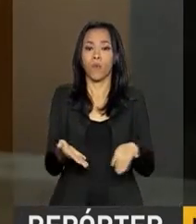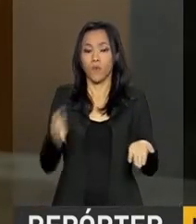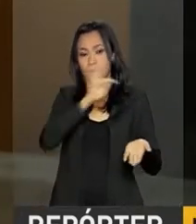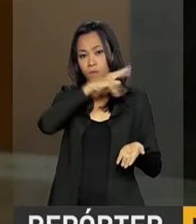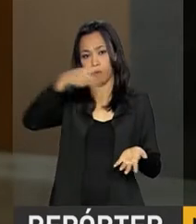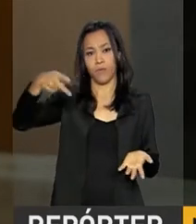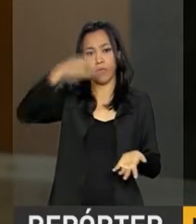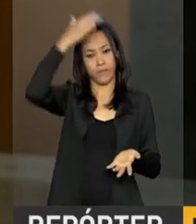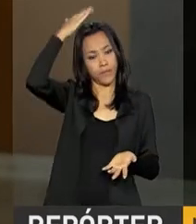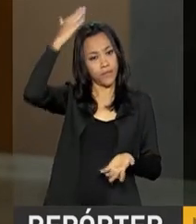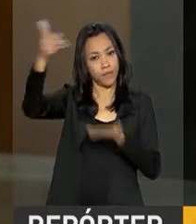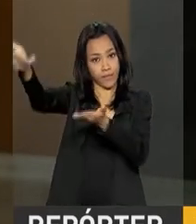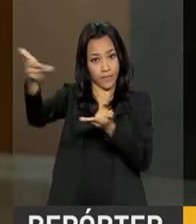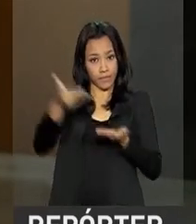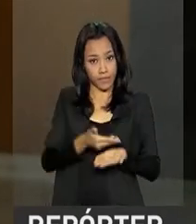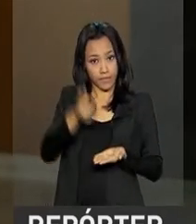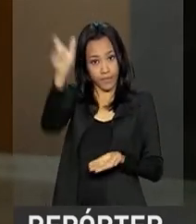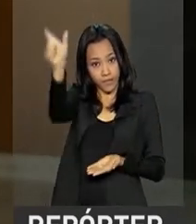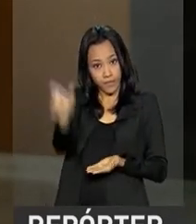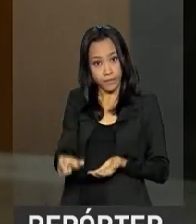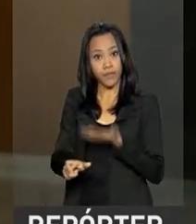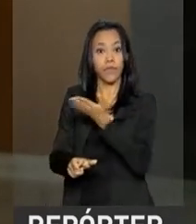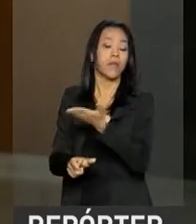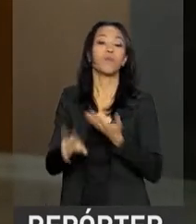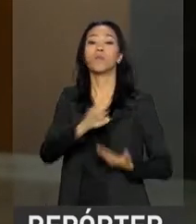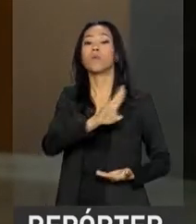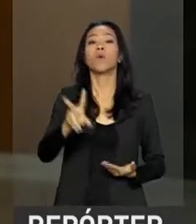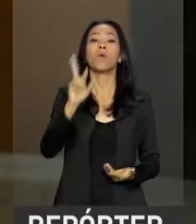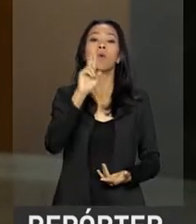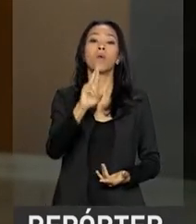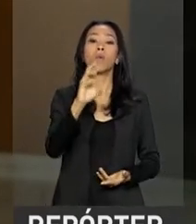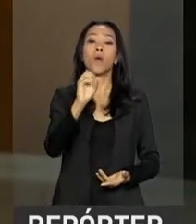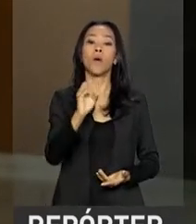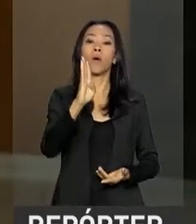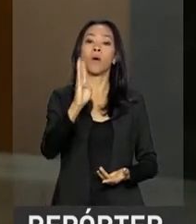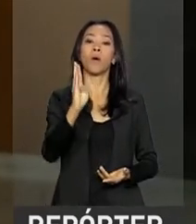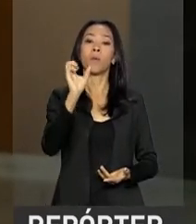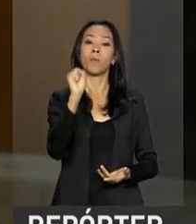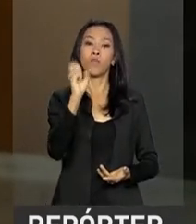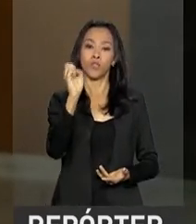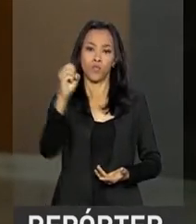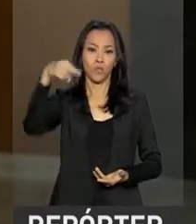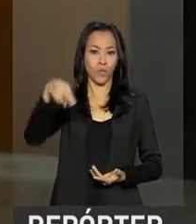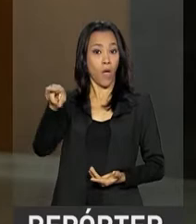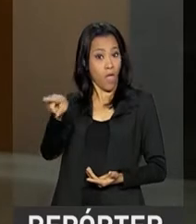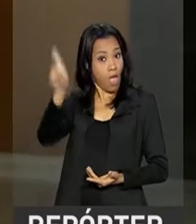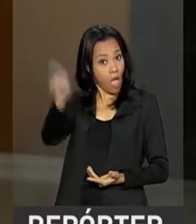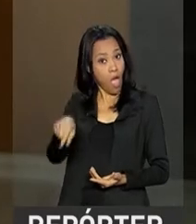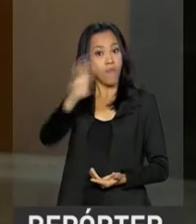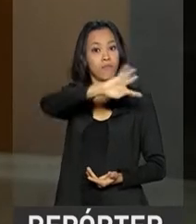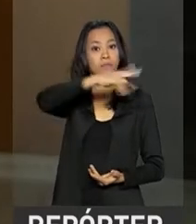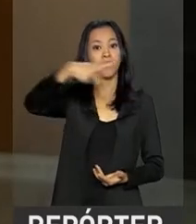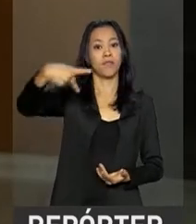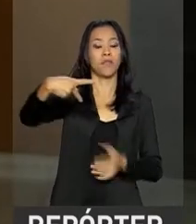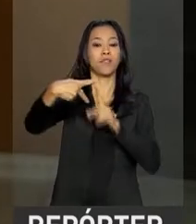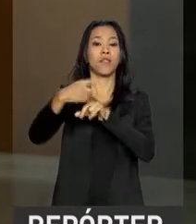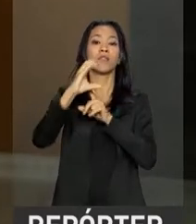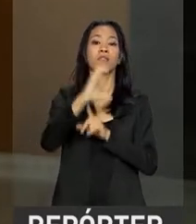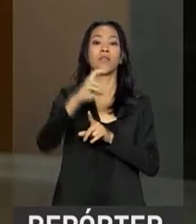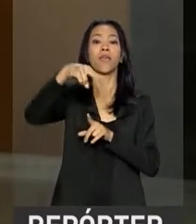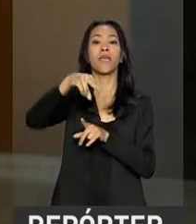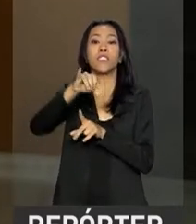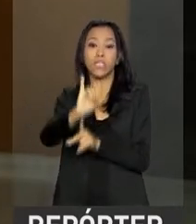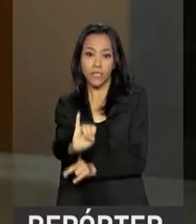michel temer recebe robson braga de andrade que é presidente da cna confederação nacional da indústria esse